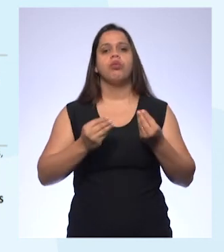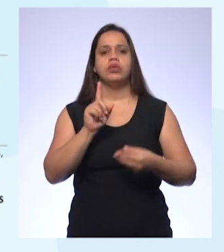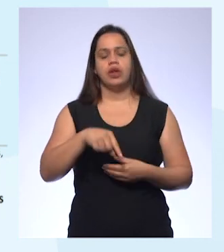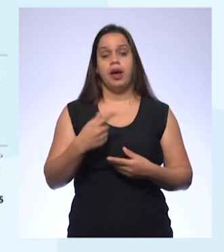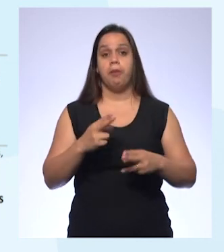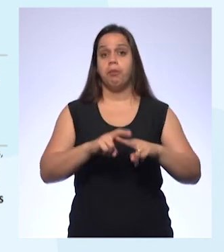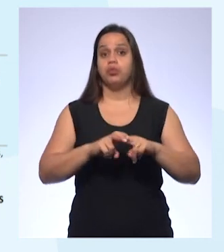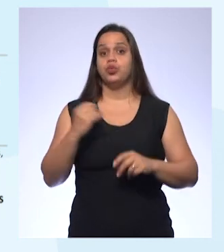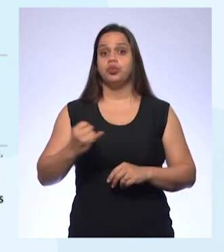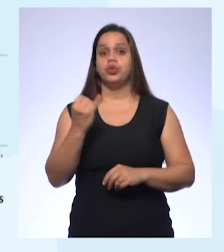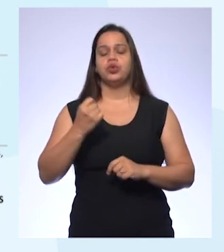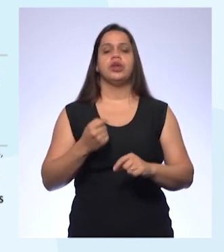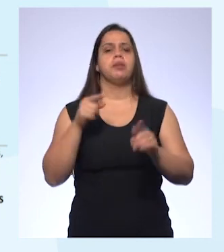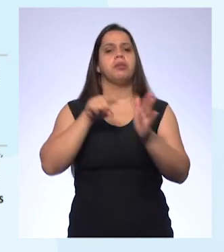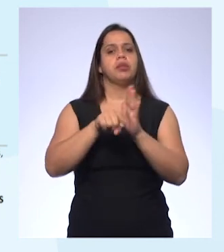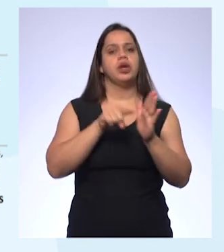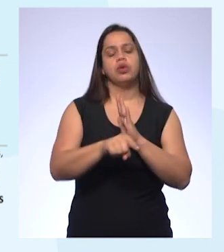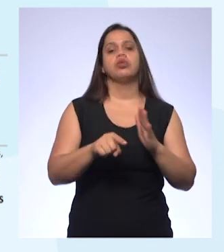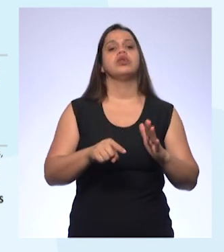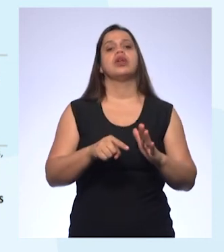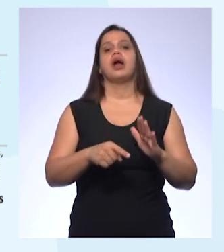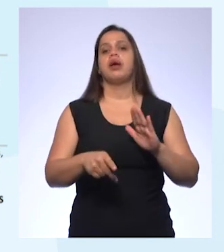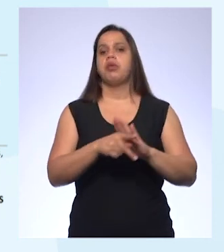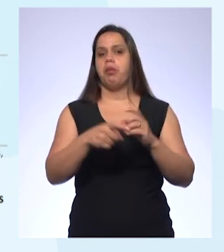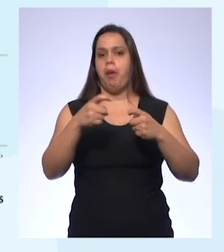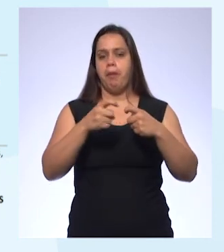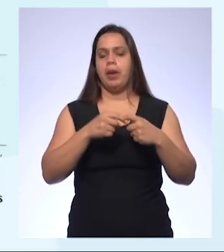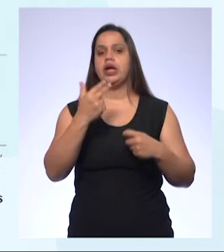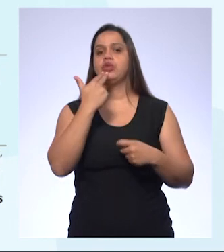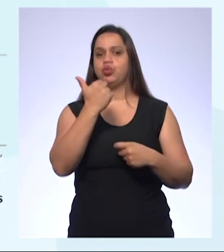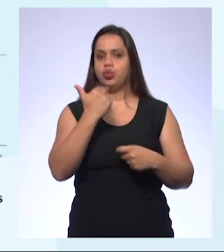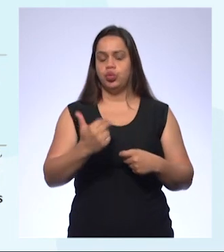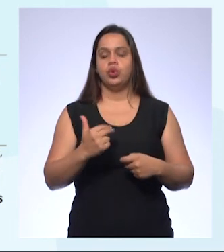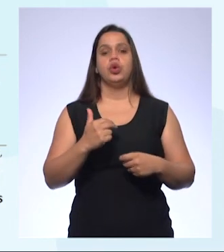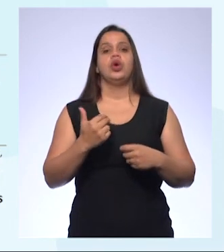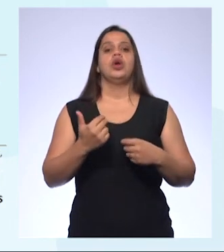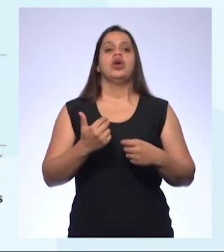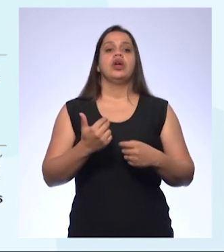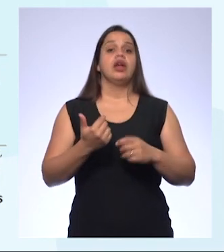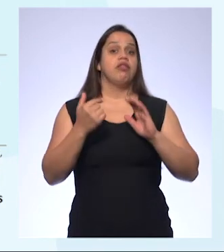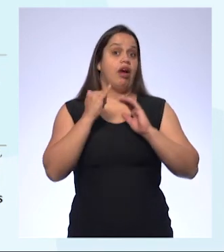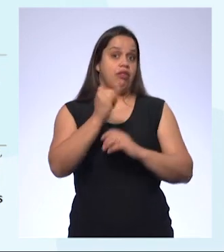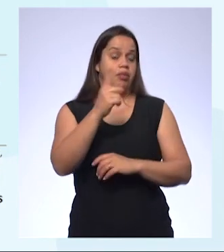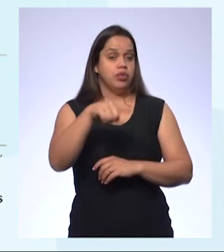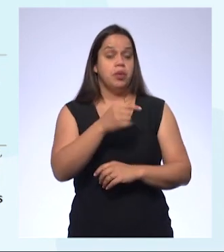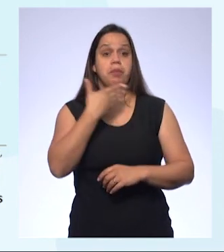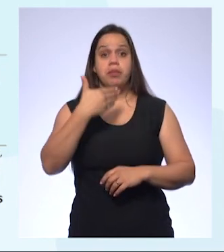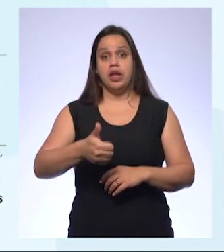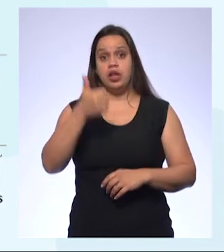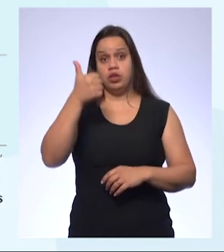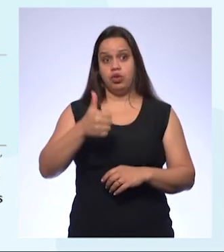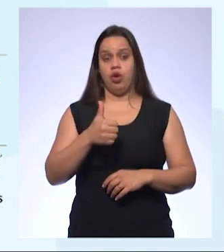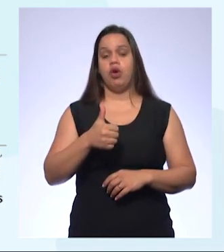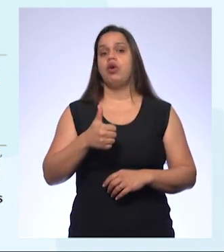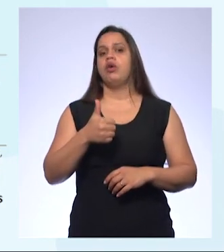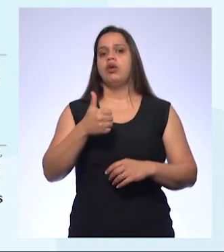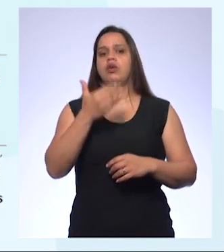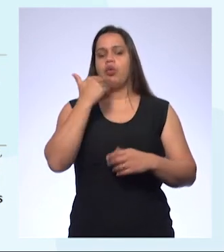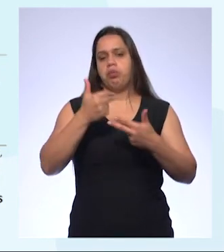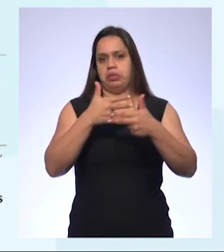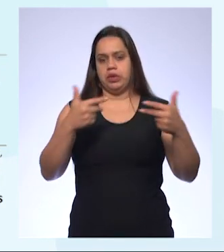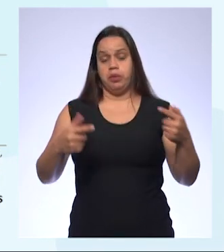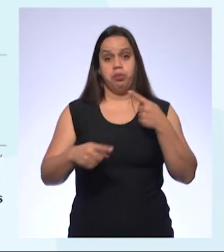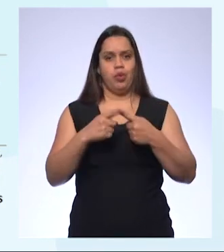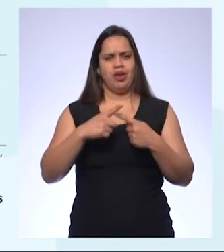você consultar um nutricionista ou um médico nutrólogo, porque aí ele vai dizer qual é a sua melhor dieta, tá bom? Porque às vezes a gente ganha